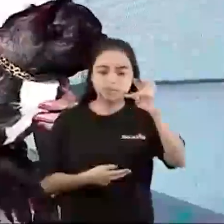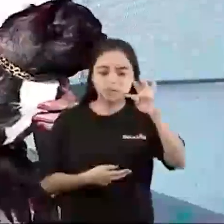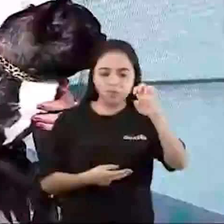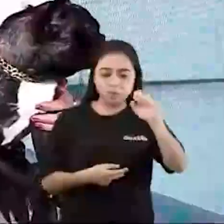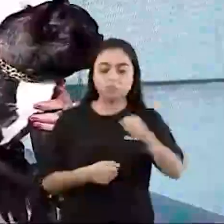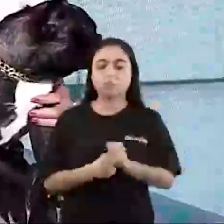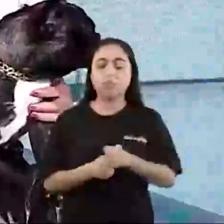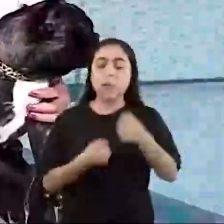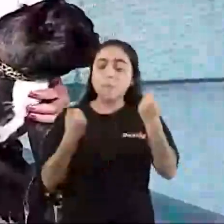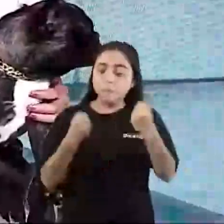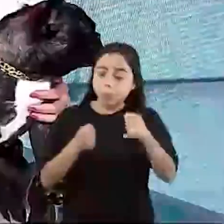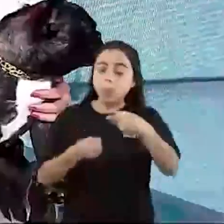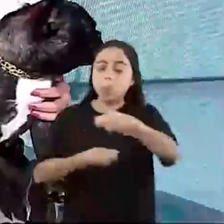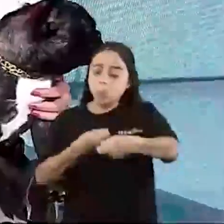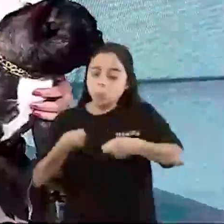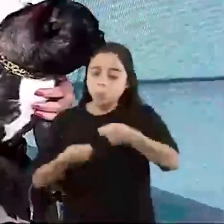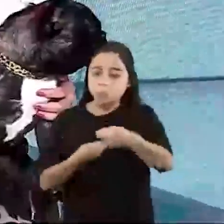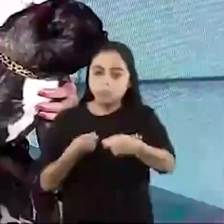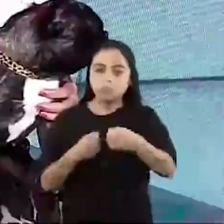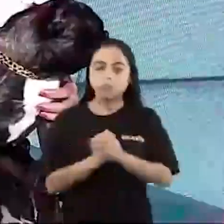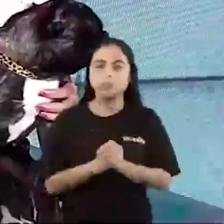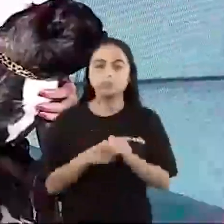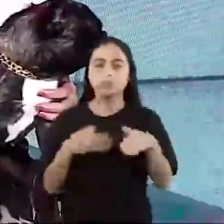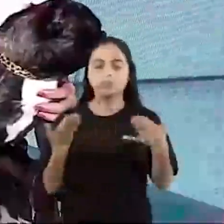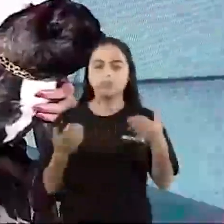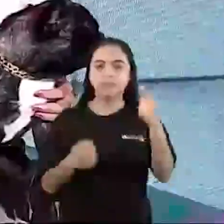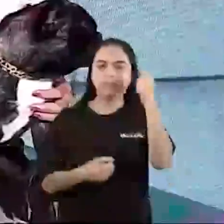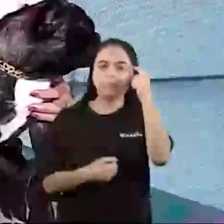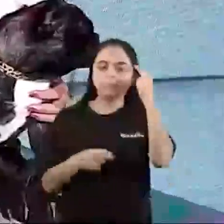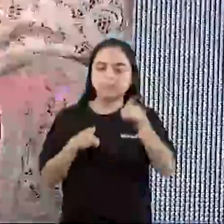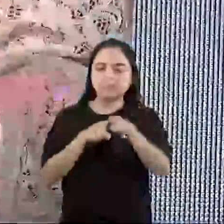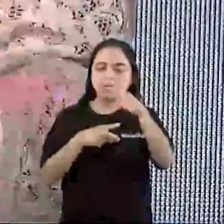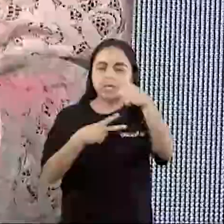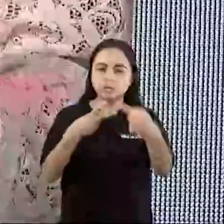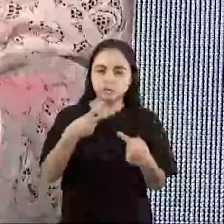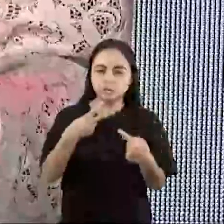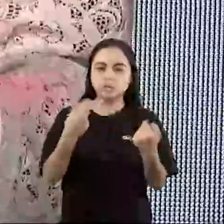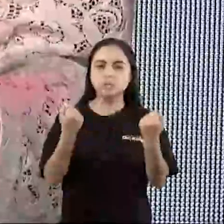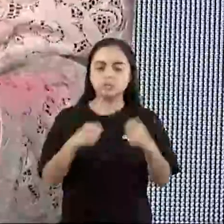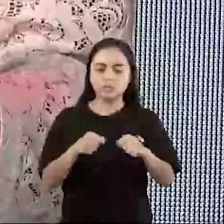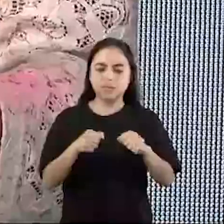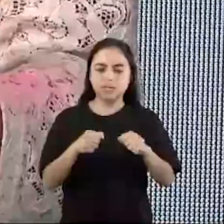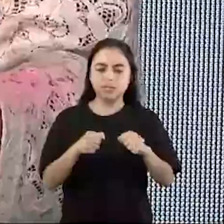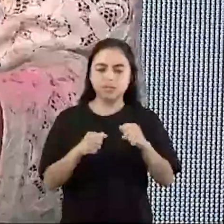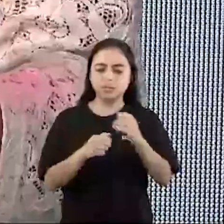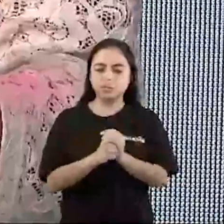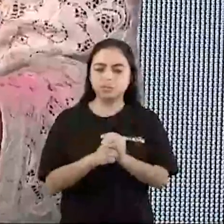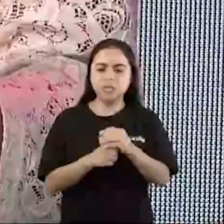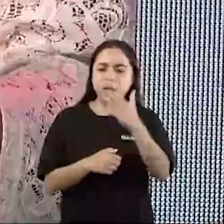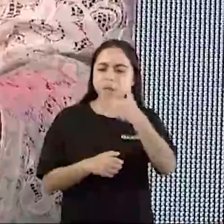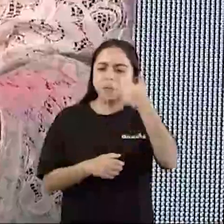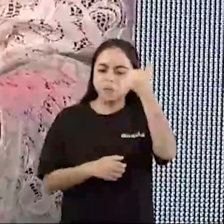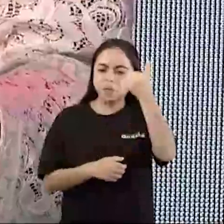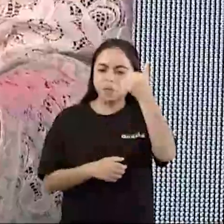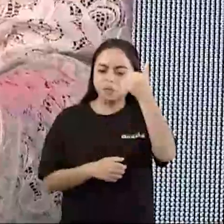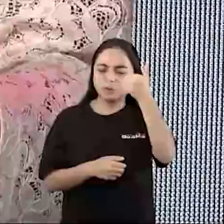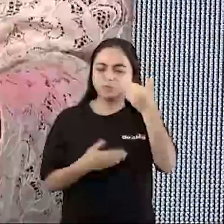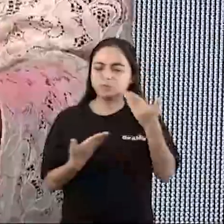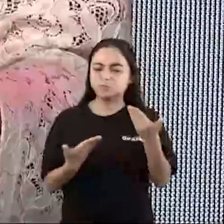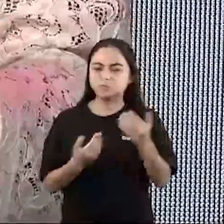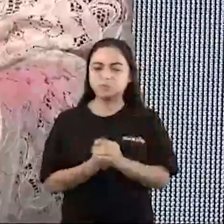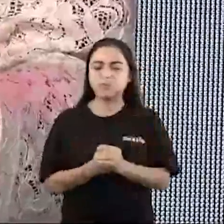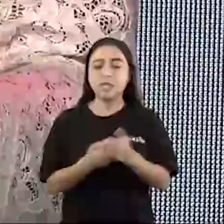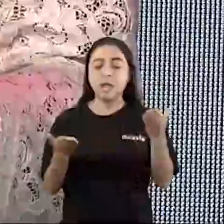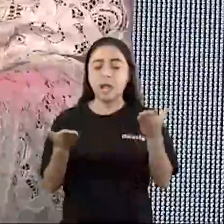prurido. E aí, pensando nas duas possibilidades, qual seria a indicação da Pipa? Sem dúvida, para